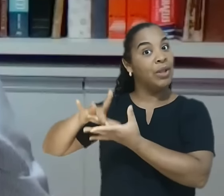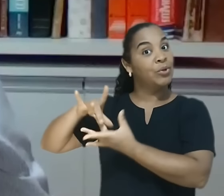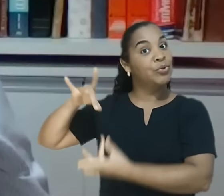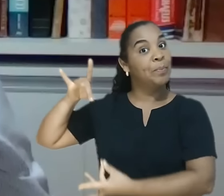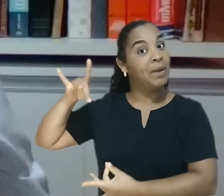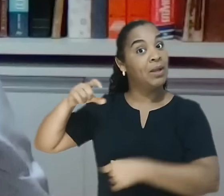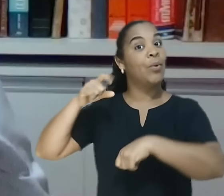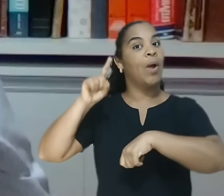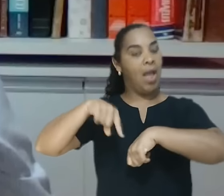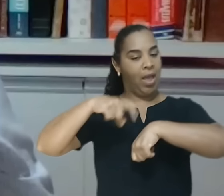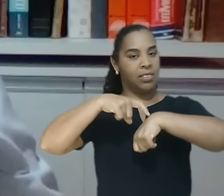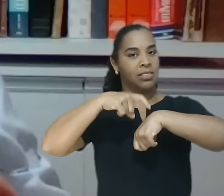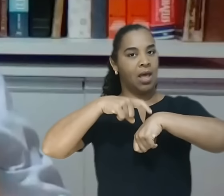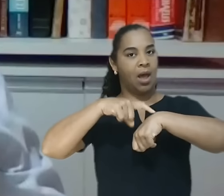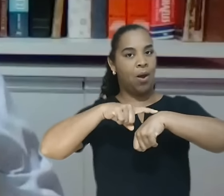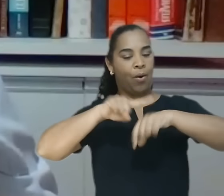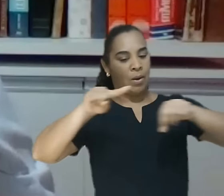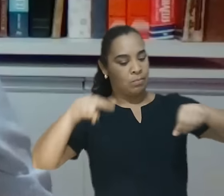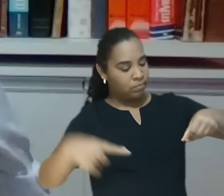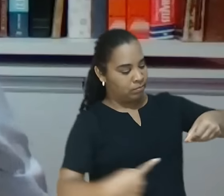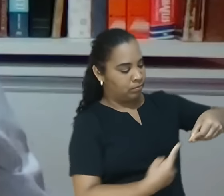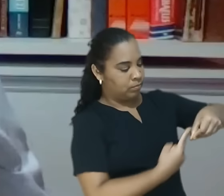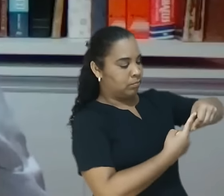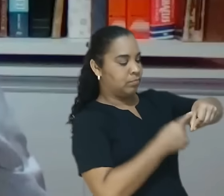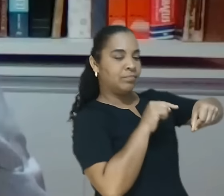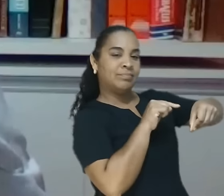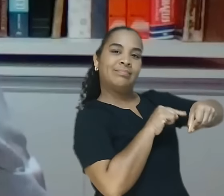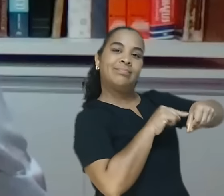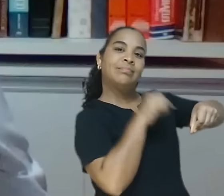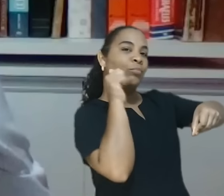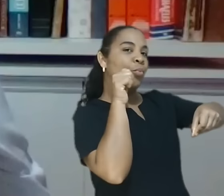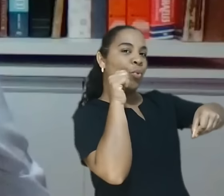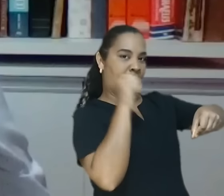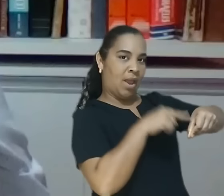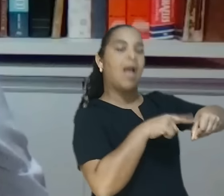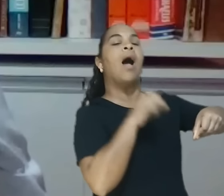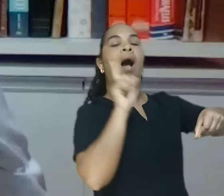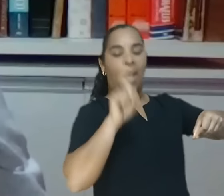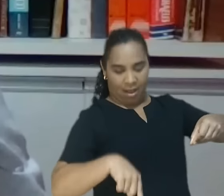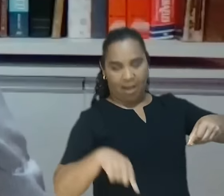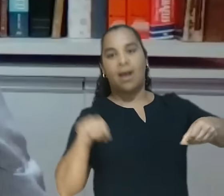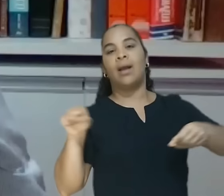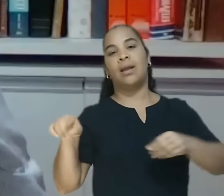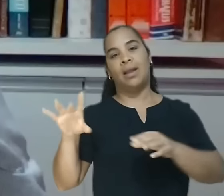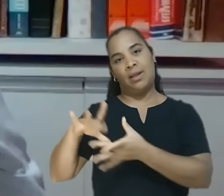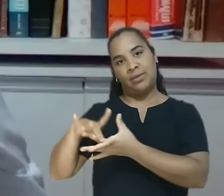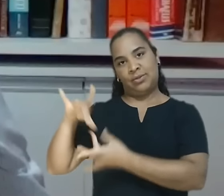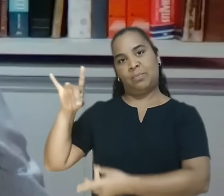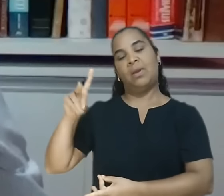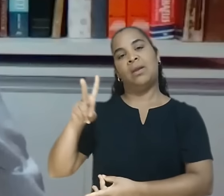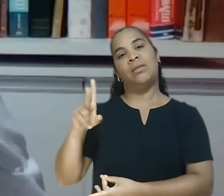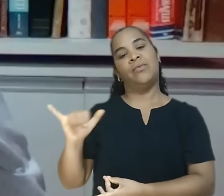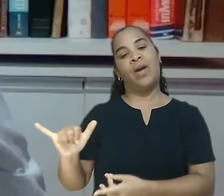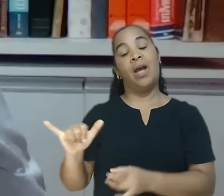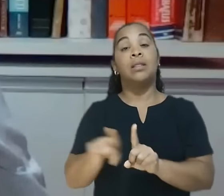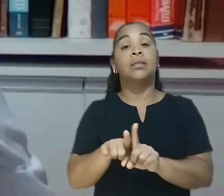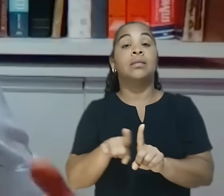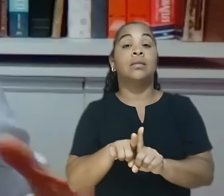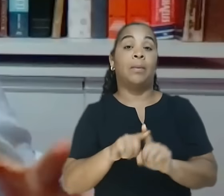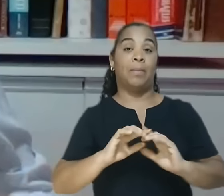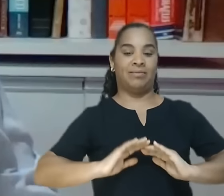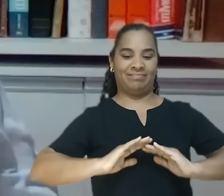Que a fecundação Ocorre No útero materno Ou até mesmo Nas chamadas Barrigas de aluguel